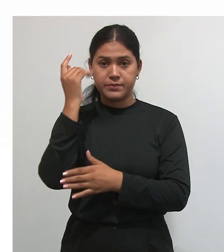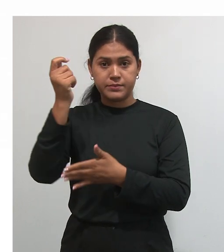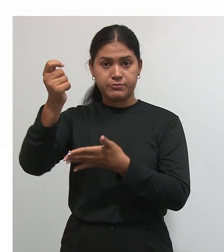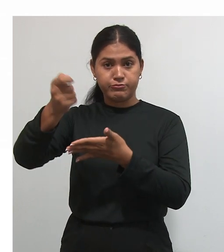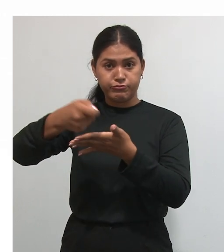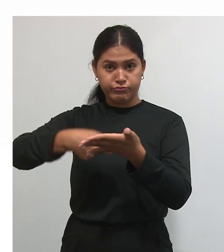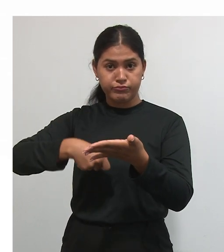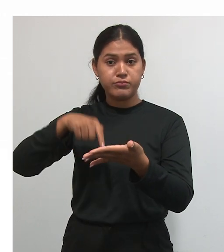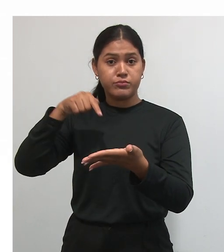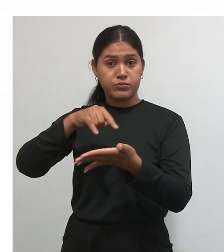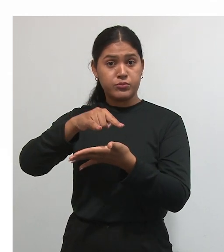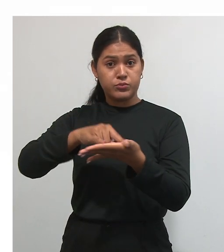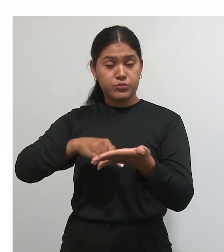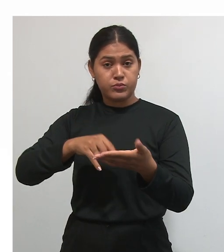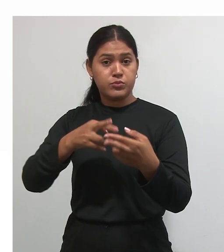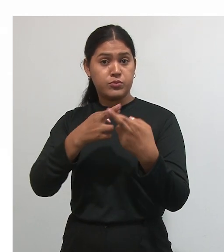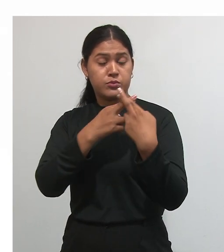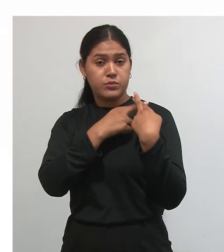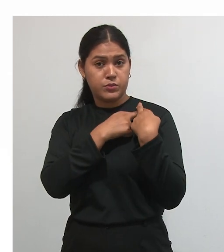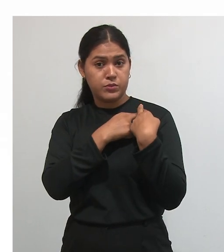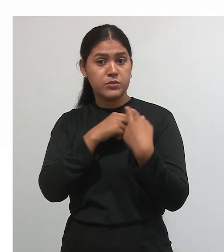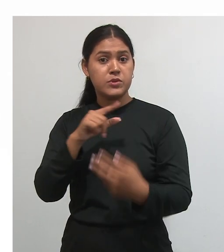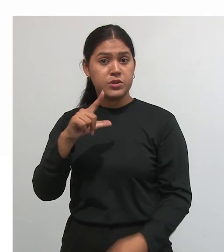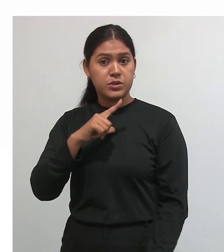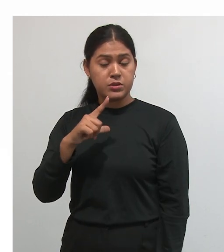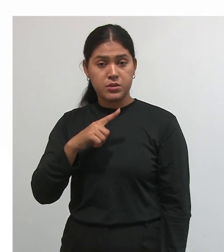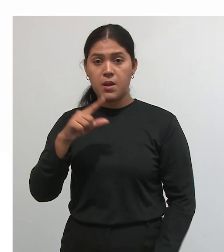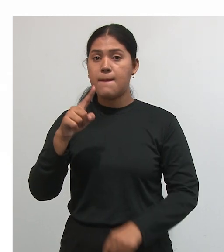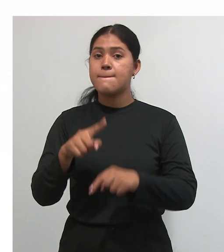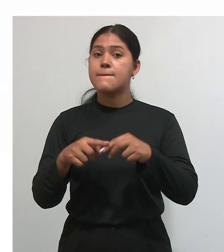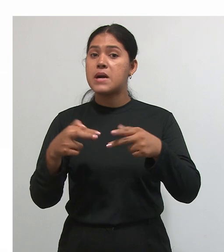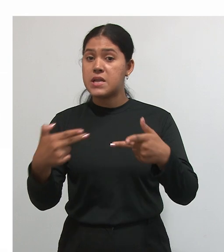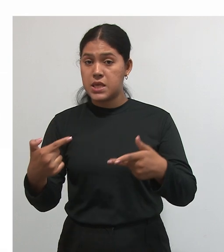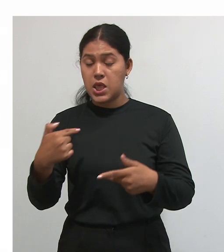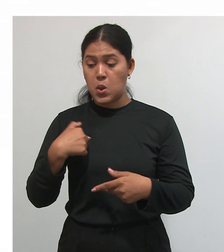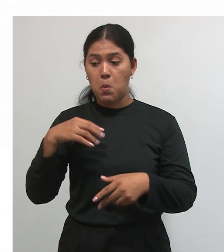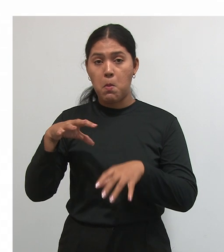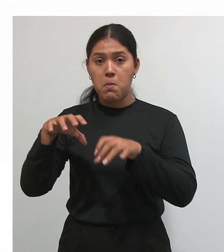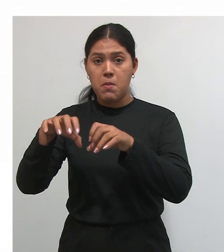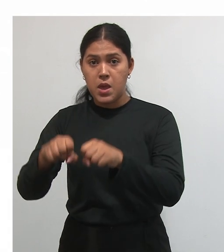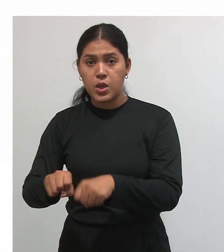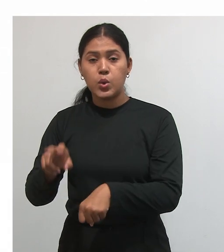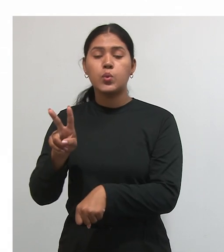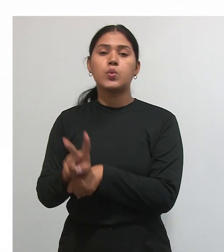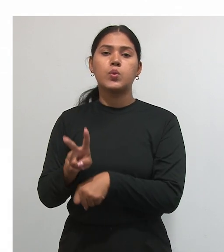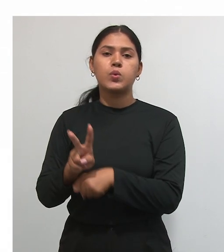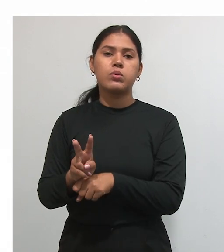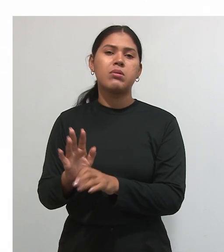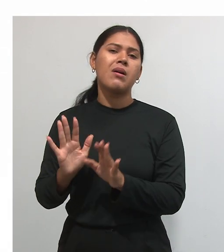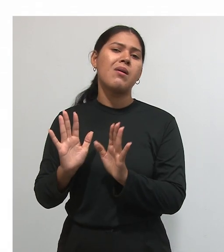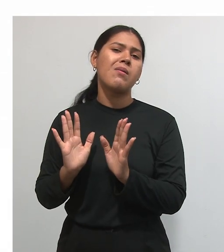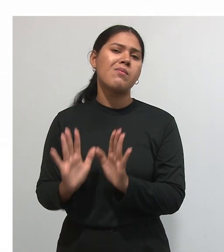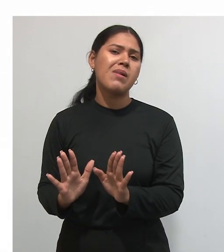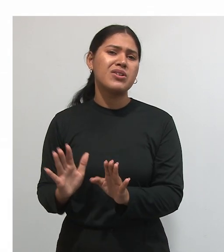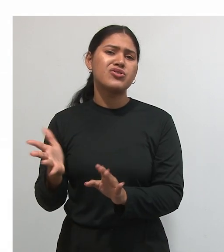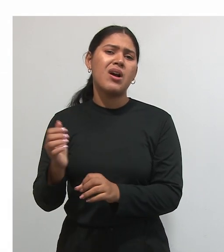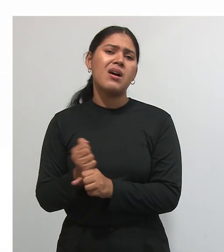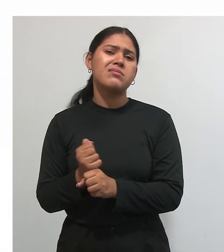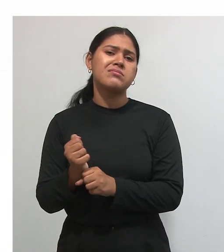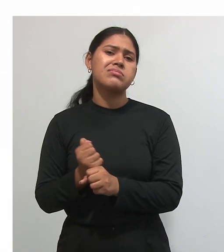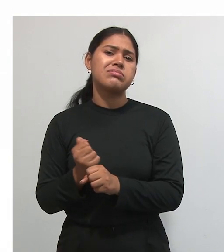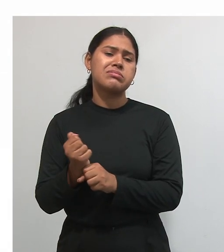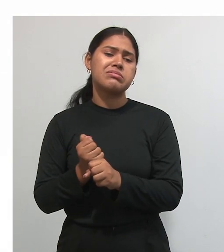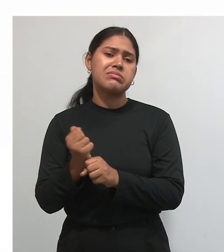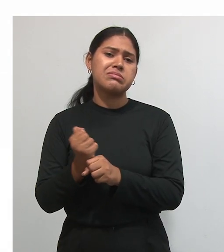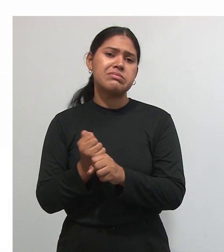que ele estava, né, com a posse daquele computador, só que o computador às vezes já passou, foi anos,